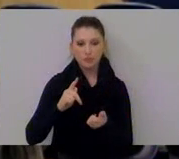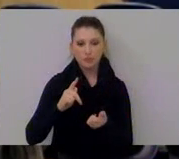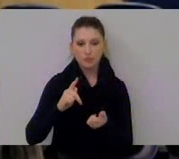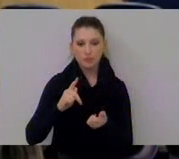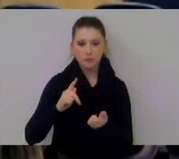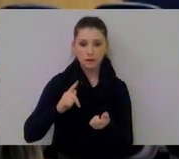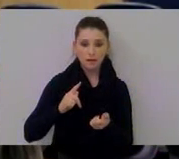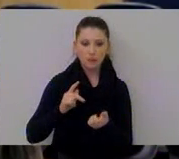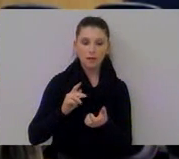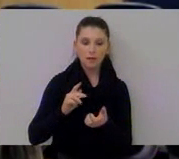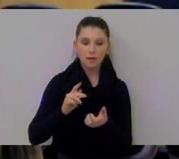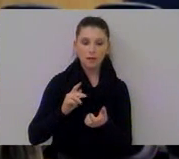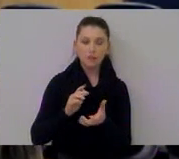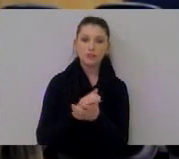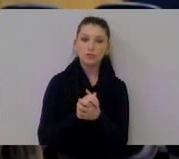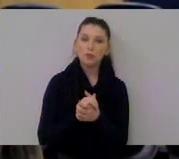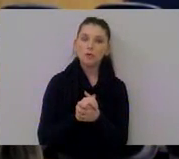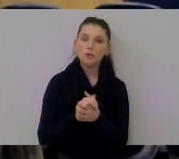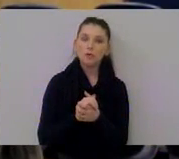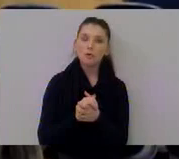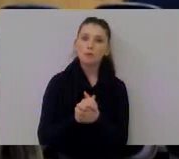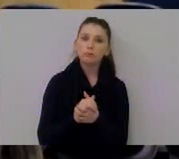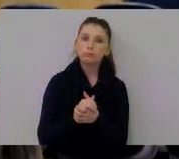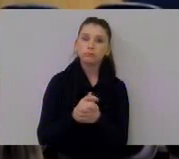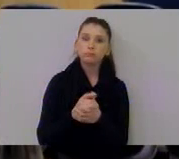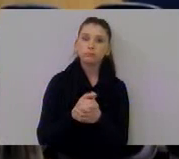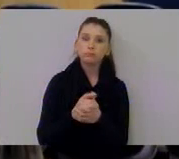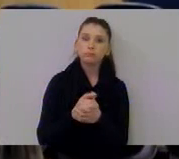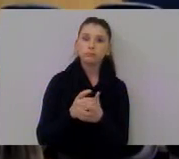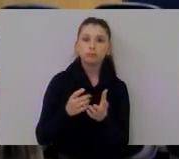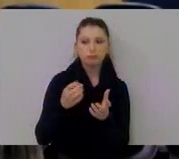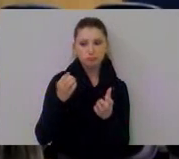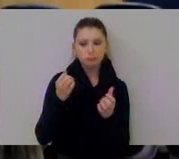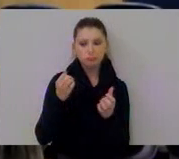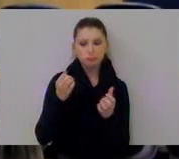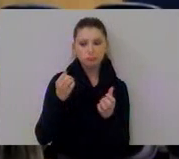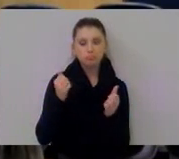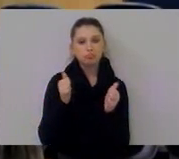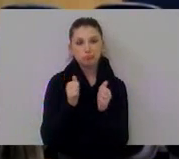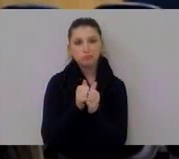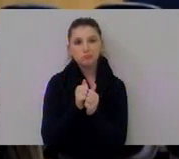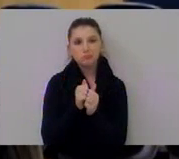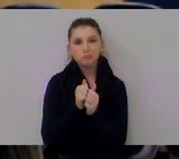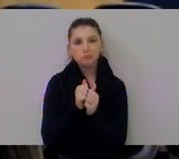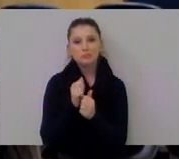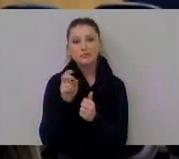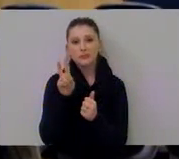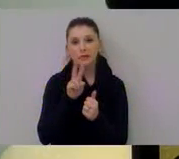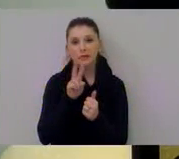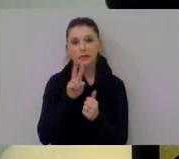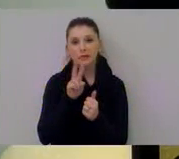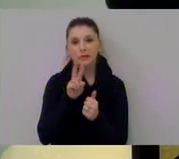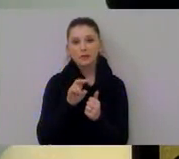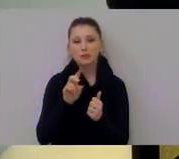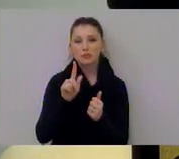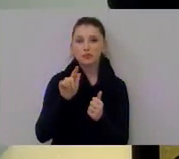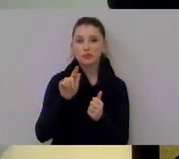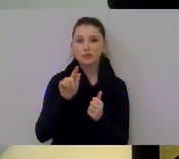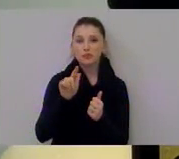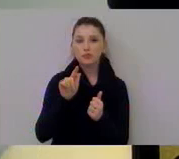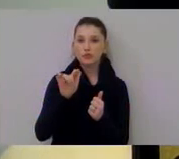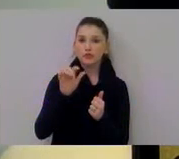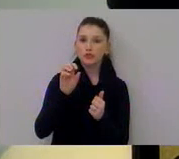nobre vereador Giovanni. Eu tenho um ofício protocolado dia